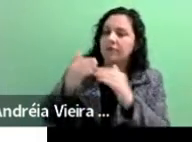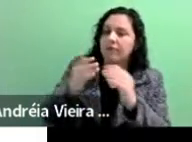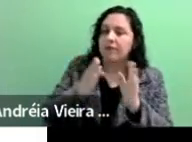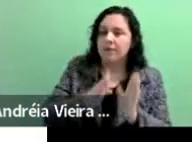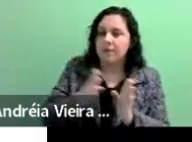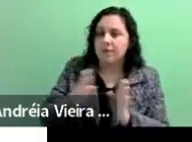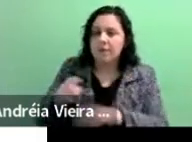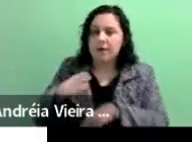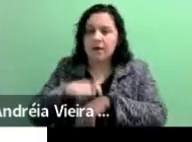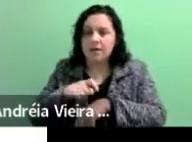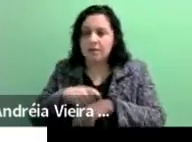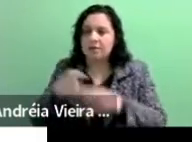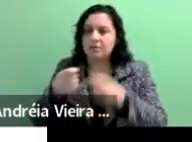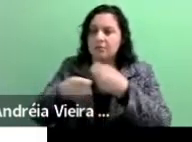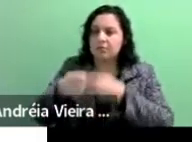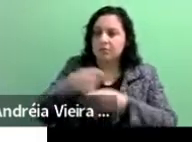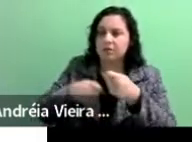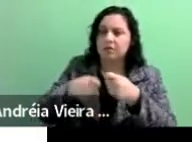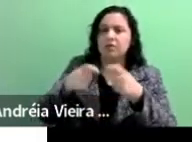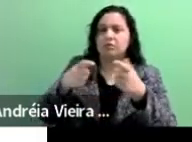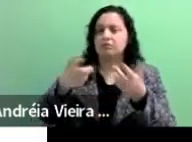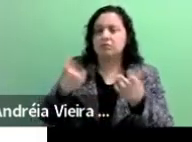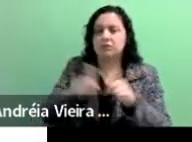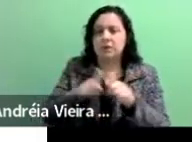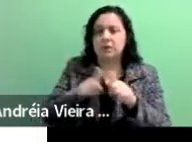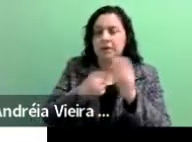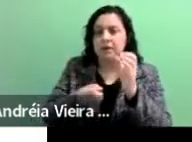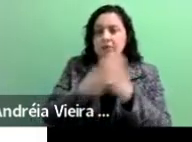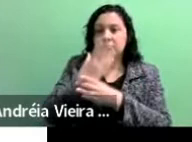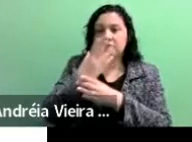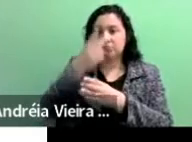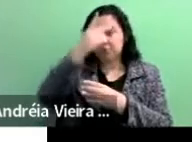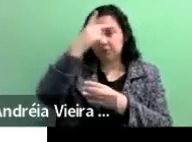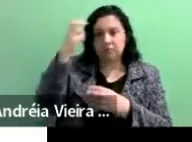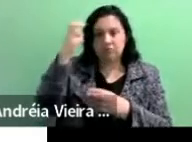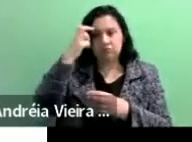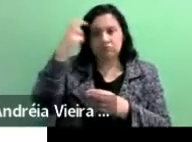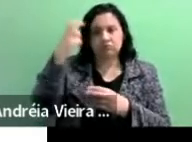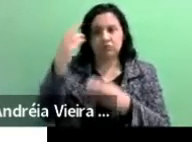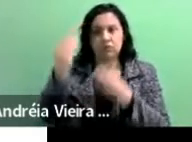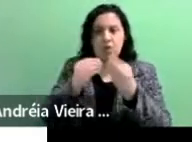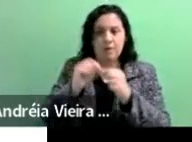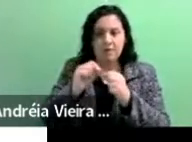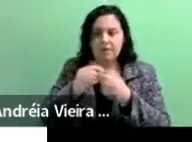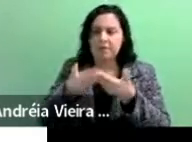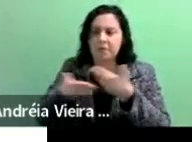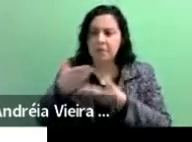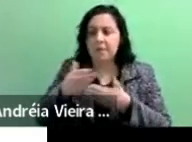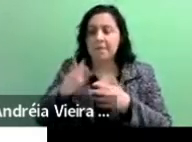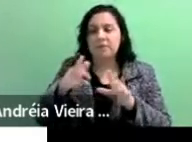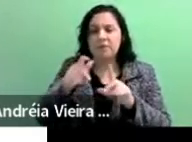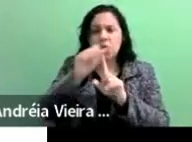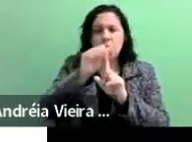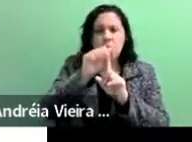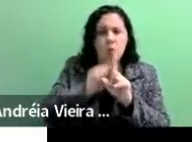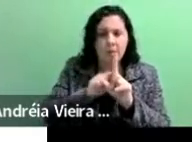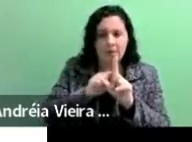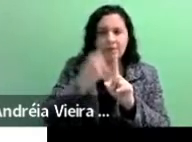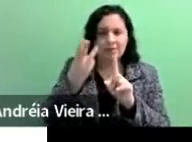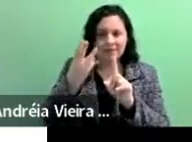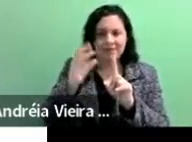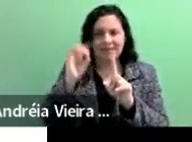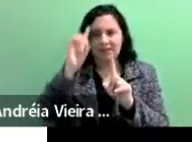toda uma negociação da propriedade intelectual daquele projeto. Em média, em um mês, em 30 dias, a